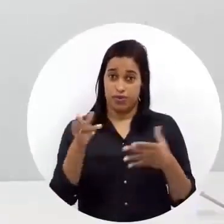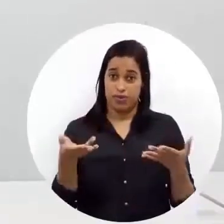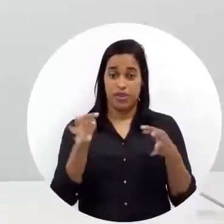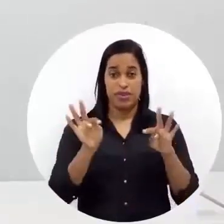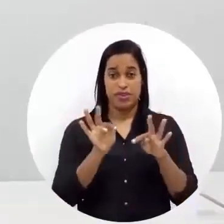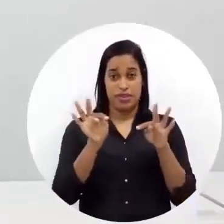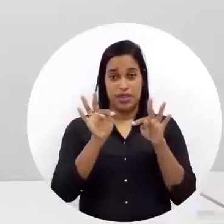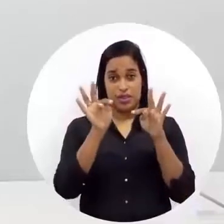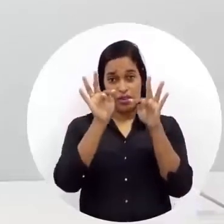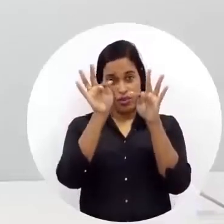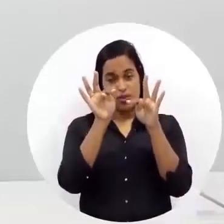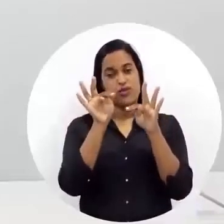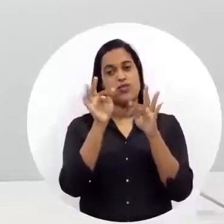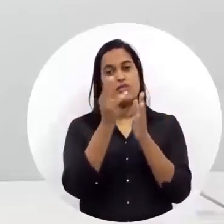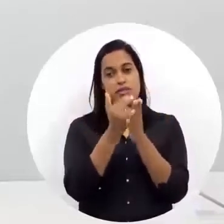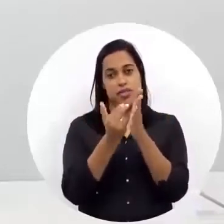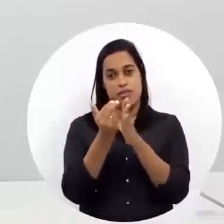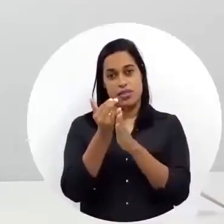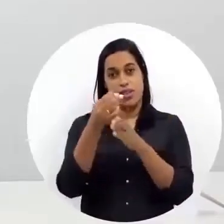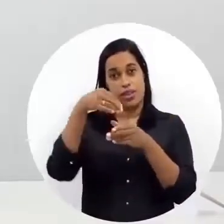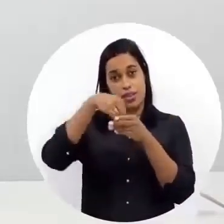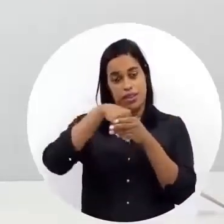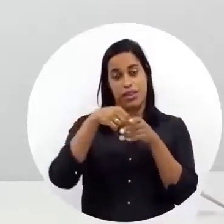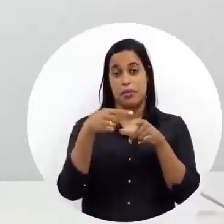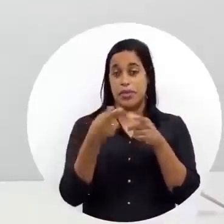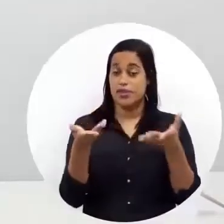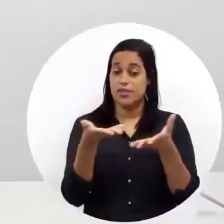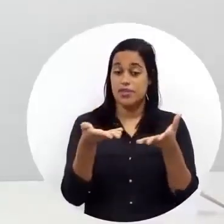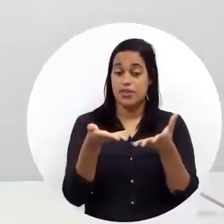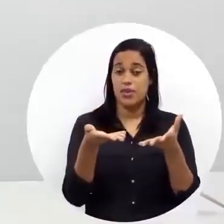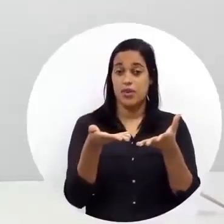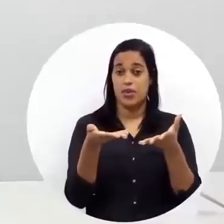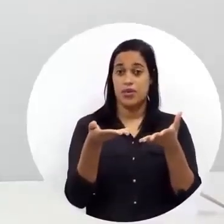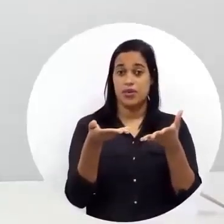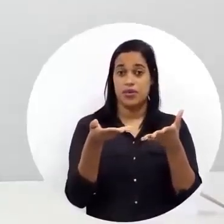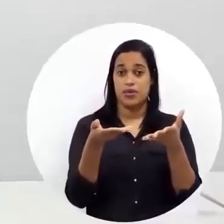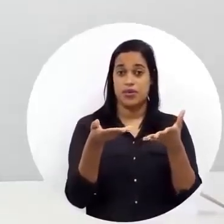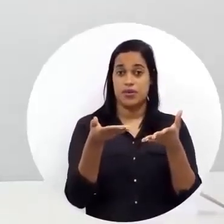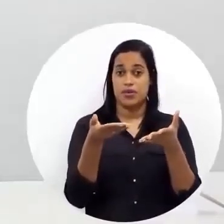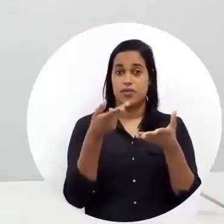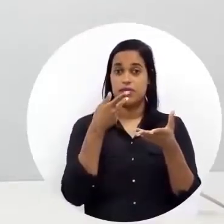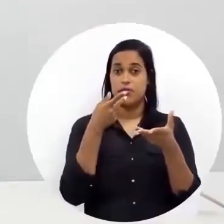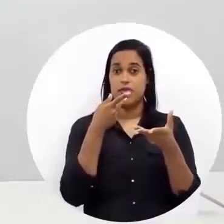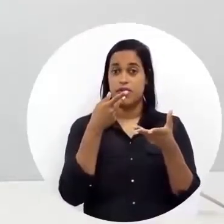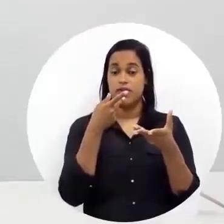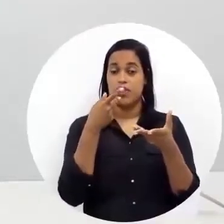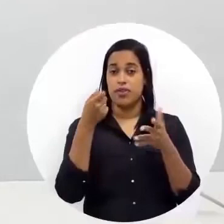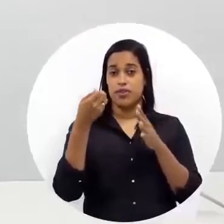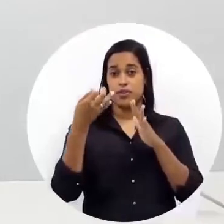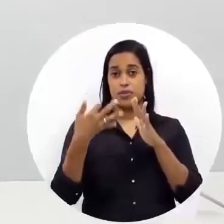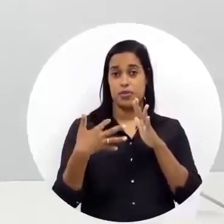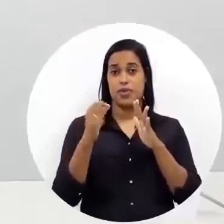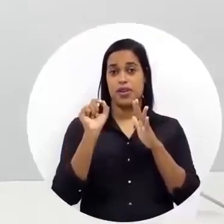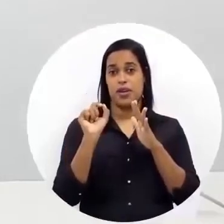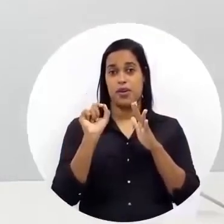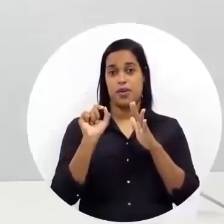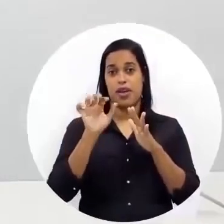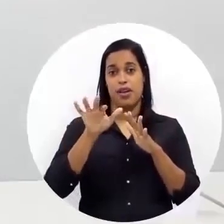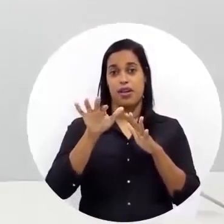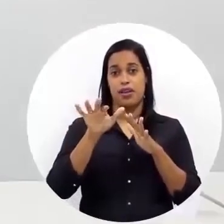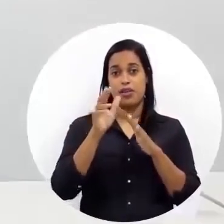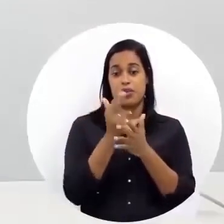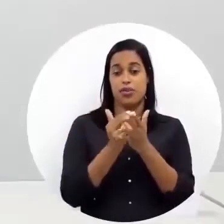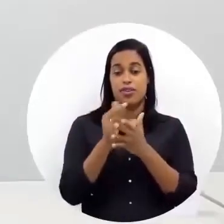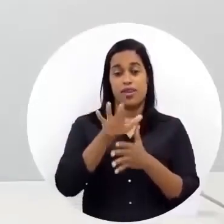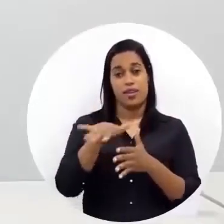utilizados e tecnologias utilizadas no design de interiores, né? Agora eu vou falar um pouco